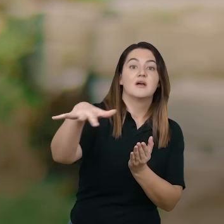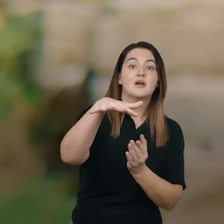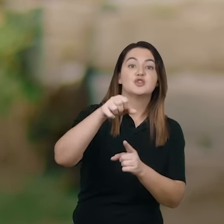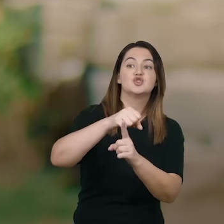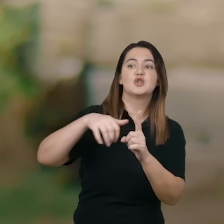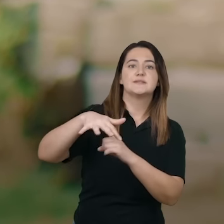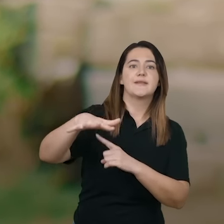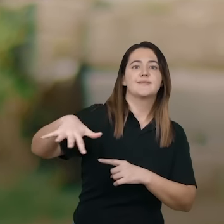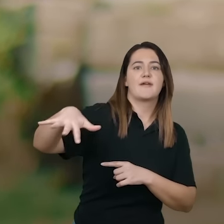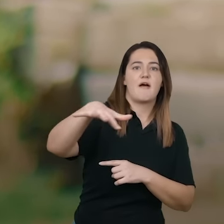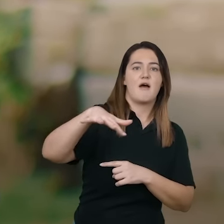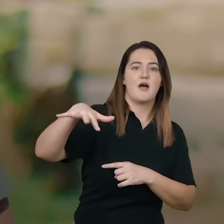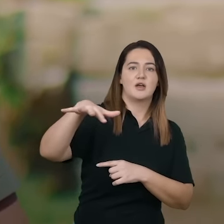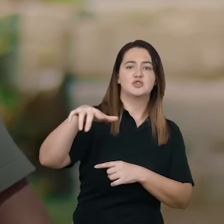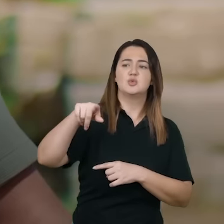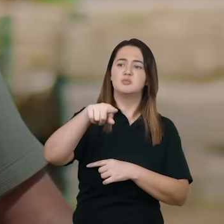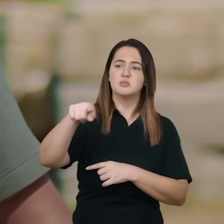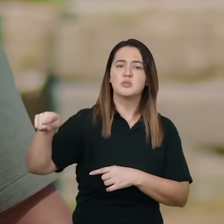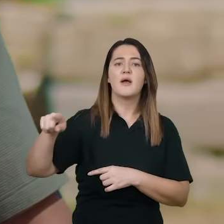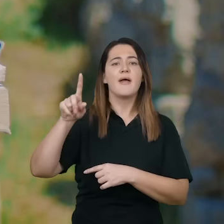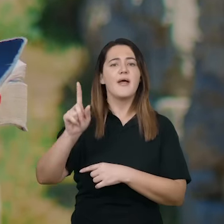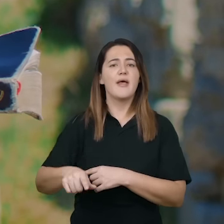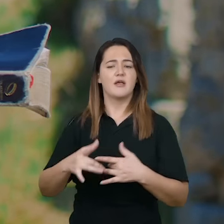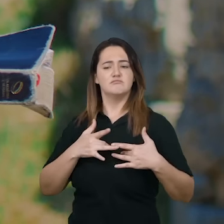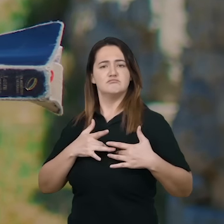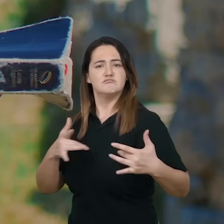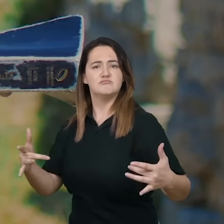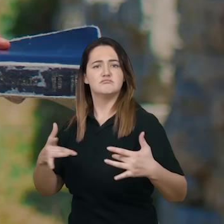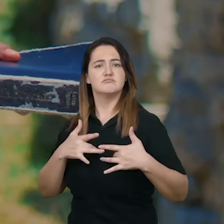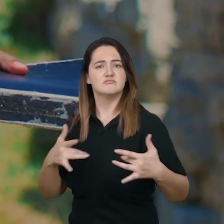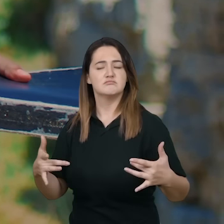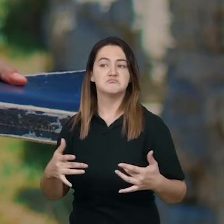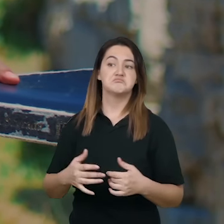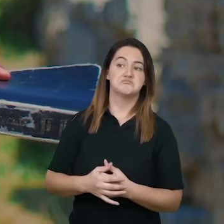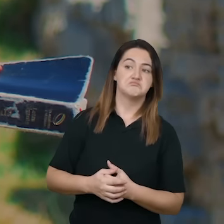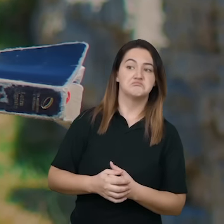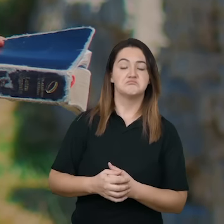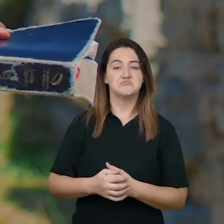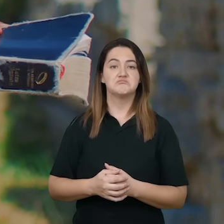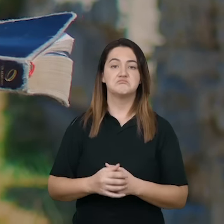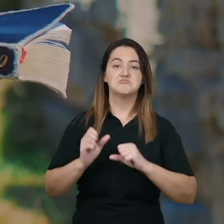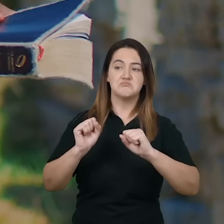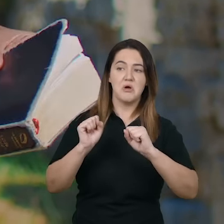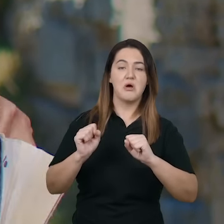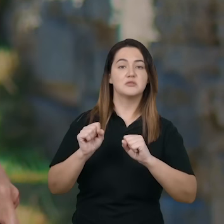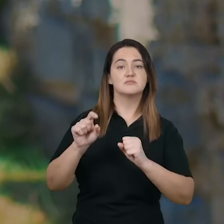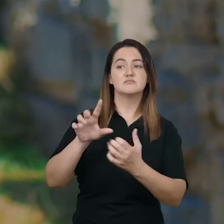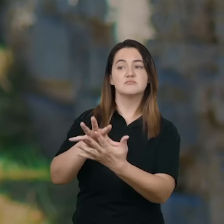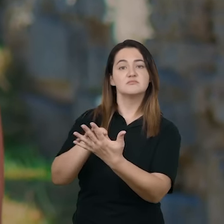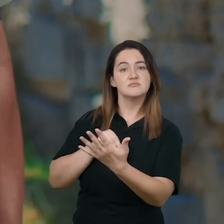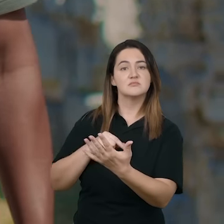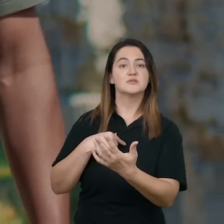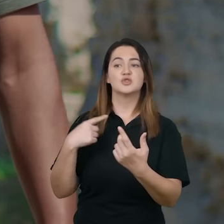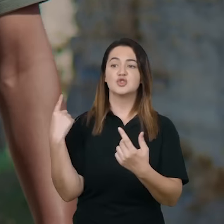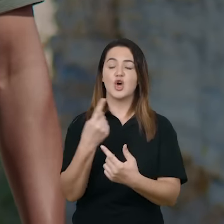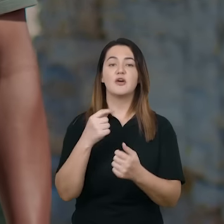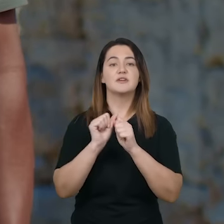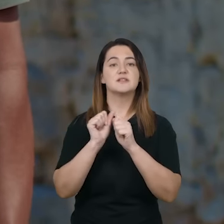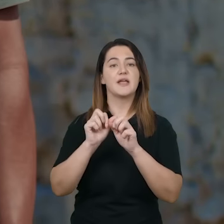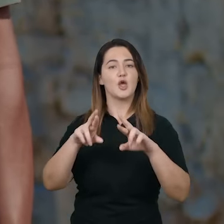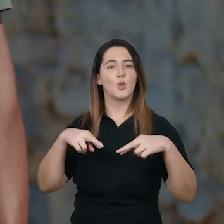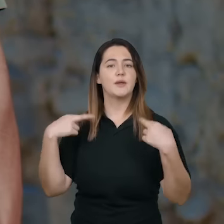são altamente solícitos, de repente é uma sociedade que não terá problema algum em reunir os irmãos